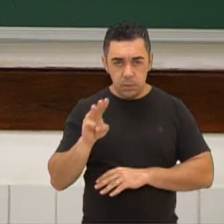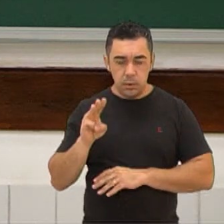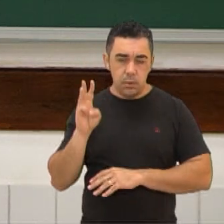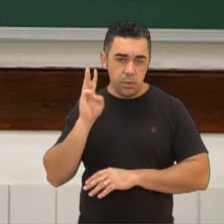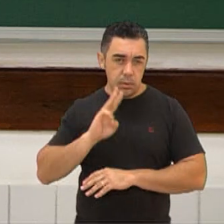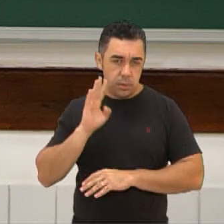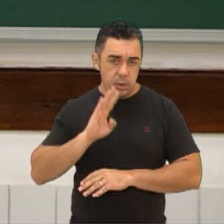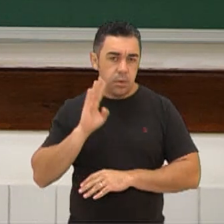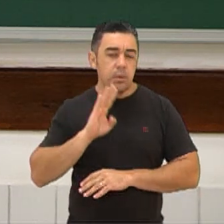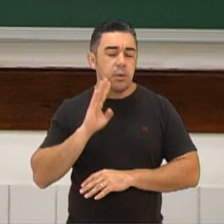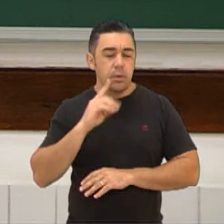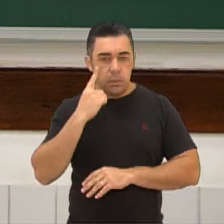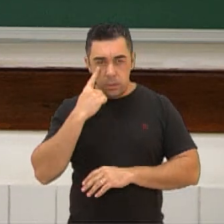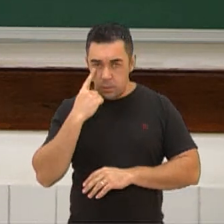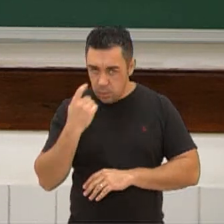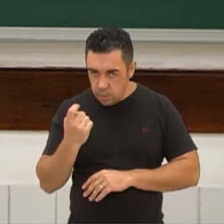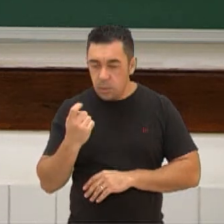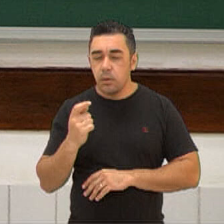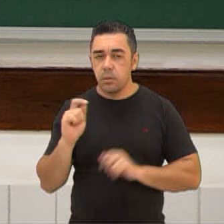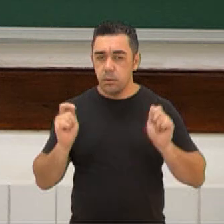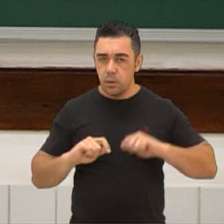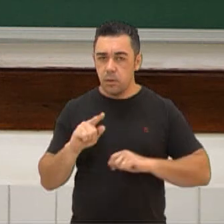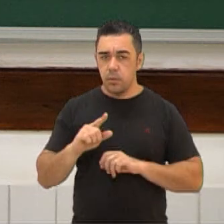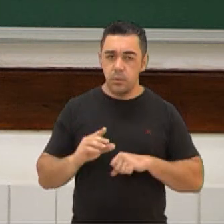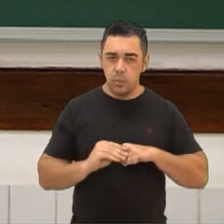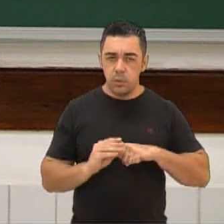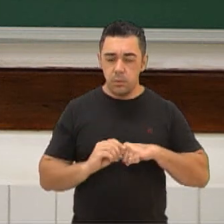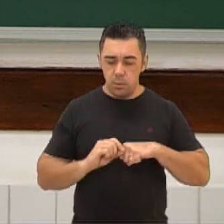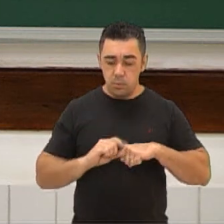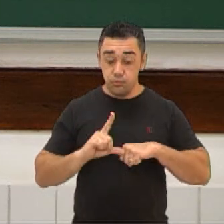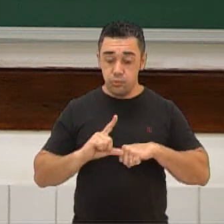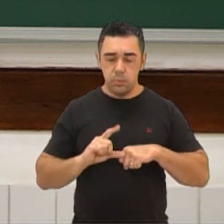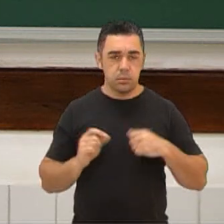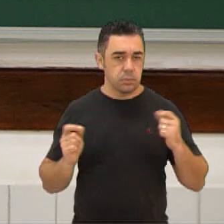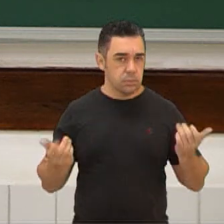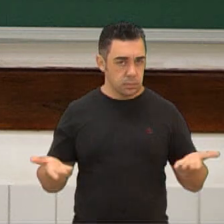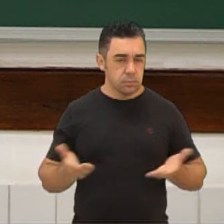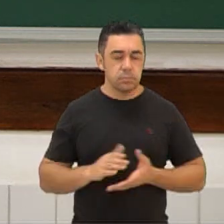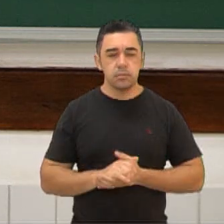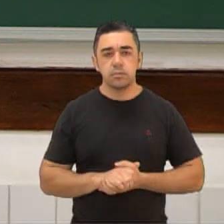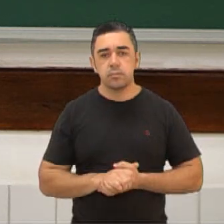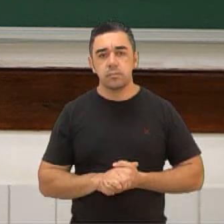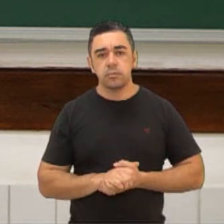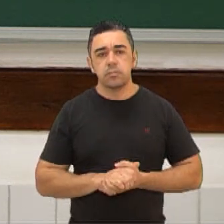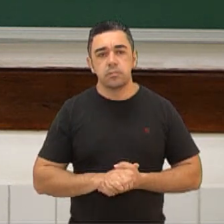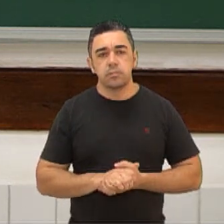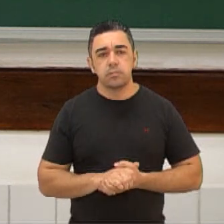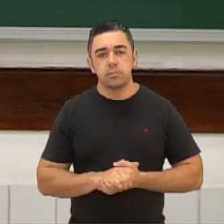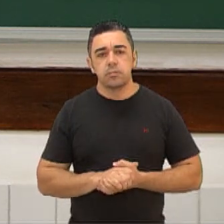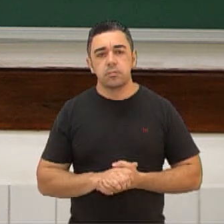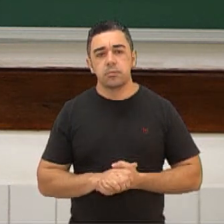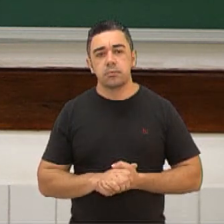é bem interessante aí para fazer com que o conhecimento de vocês se alavanque ainda mais, ok?